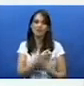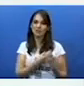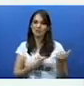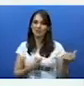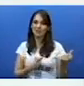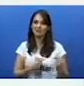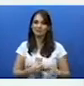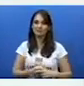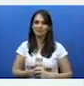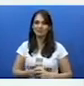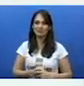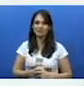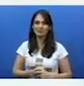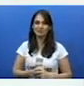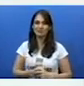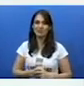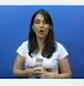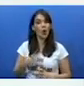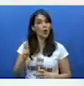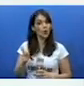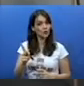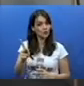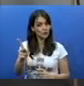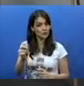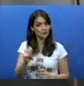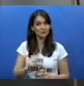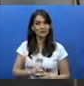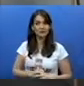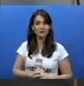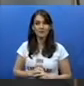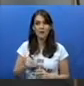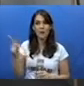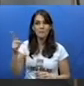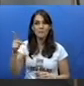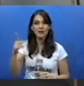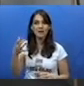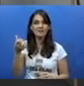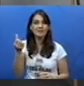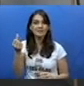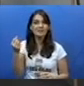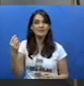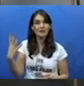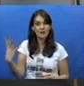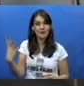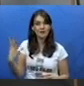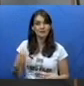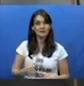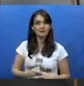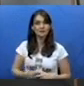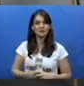tá? Vamos continuar na página 64.